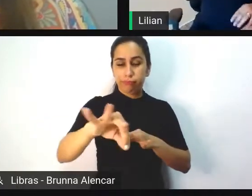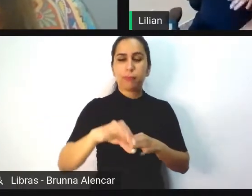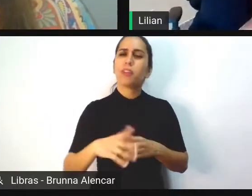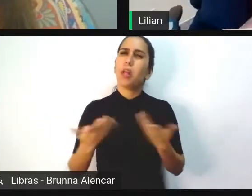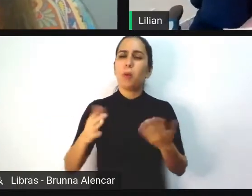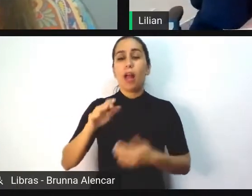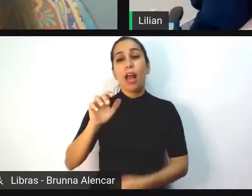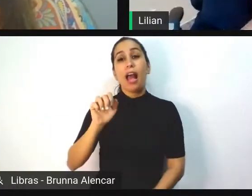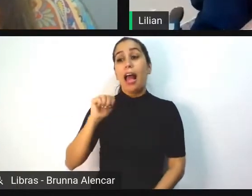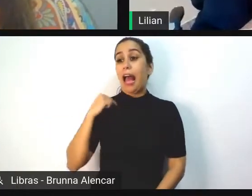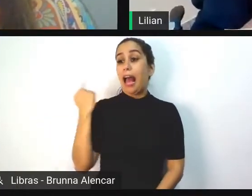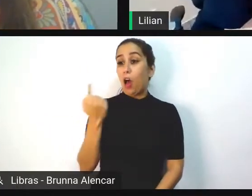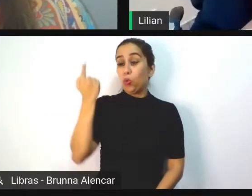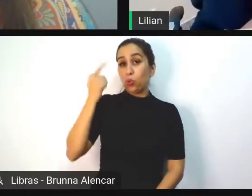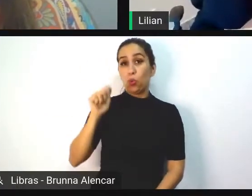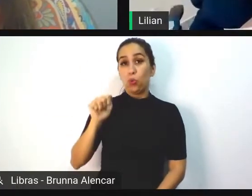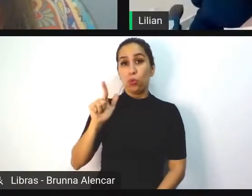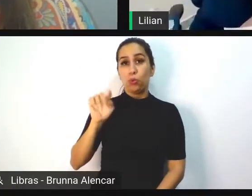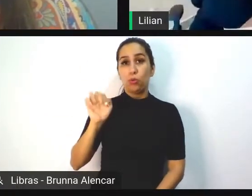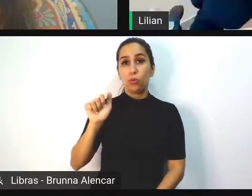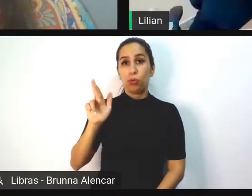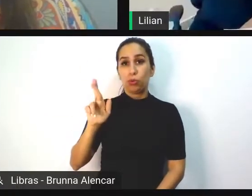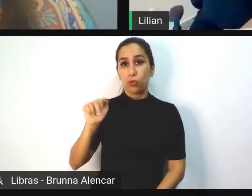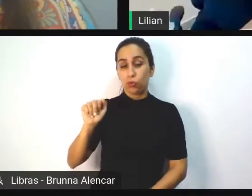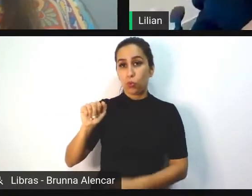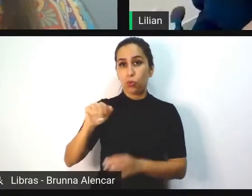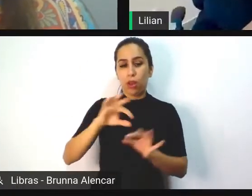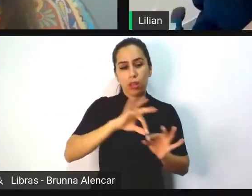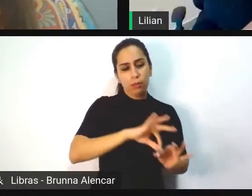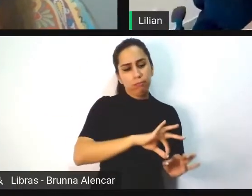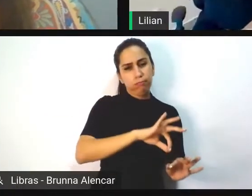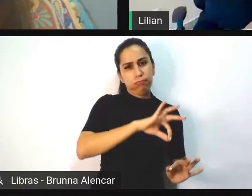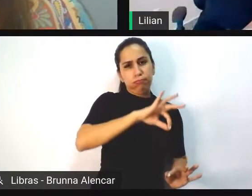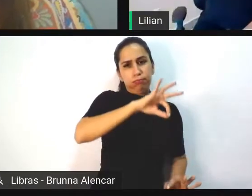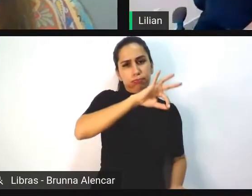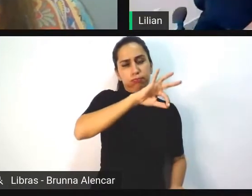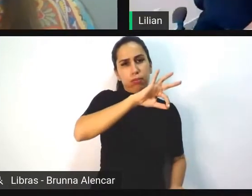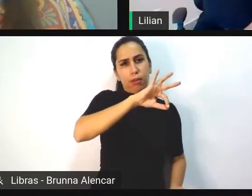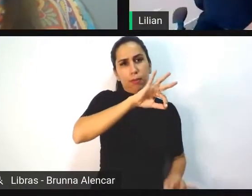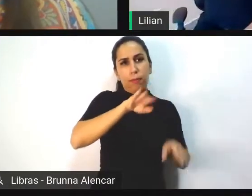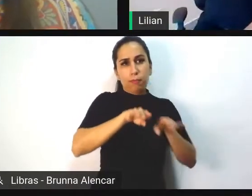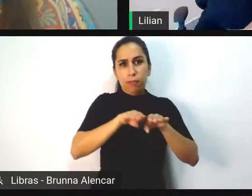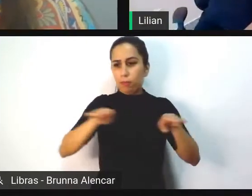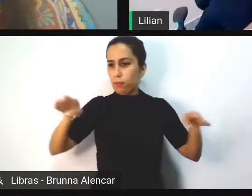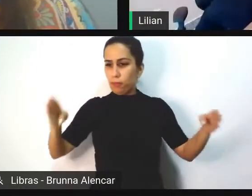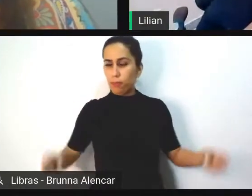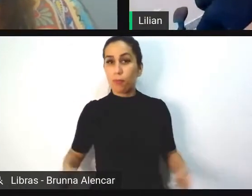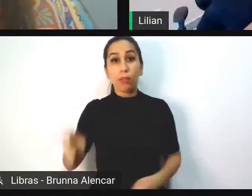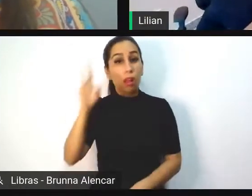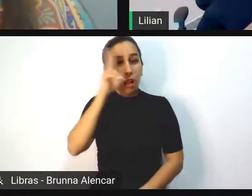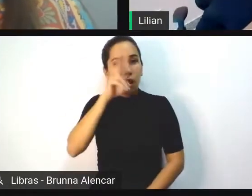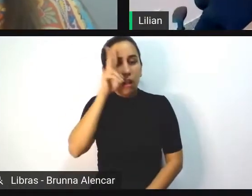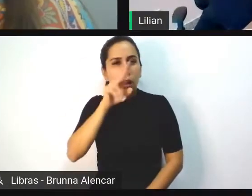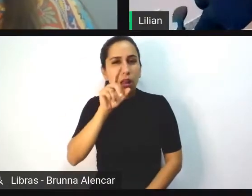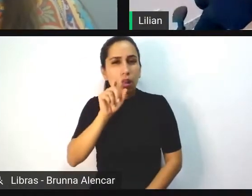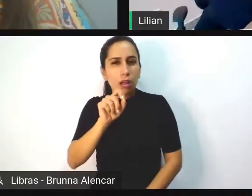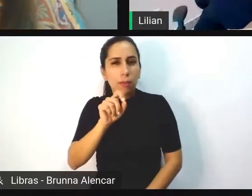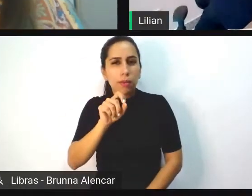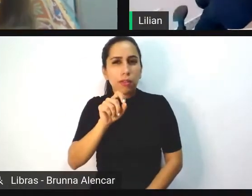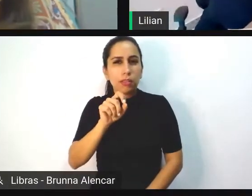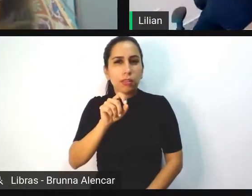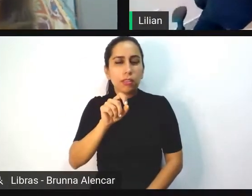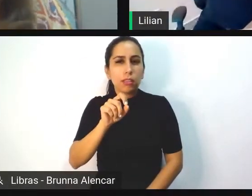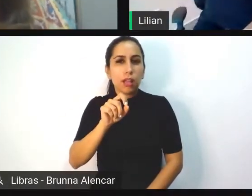a 76. Lembrando que esse intervalo assim tão grande é para eu ter certeza que eu vou pegar tanto as pessoas